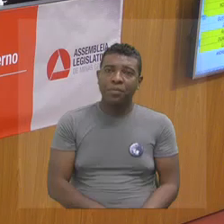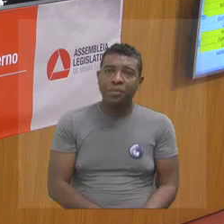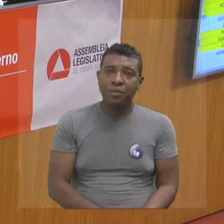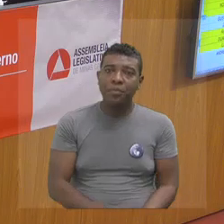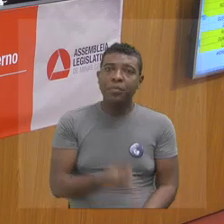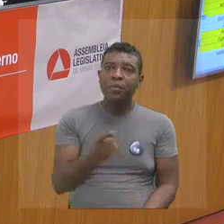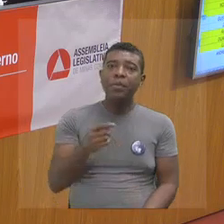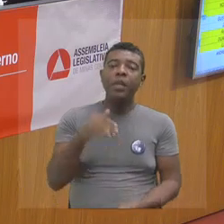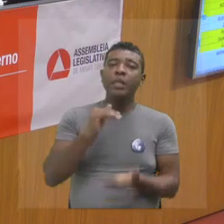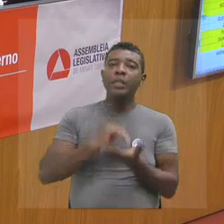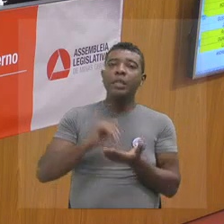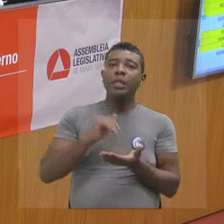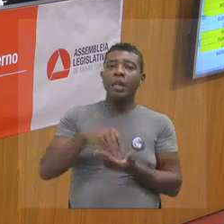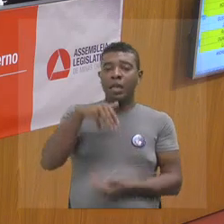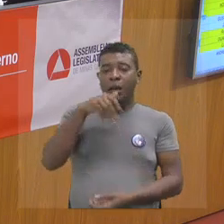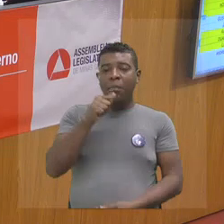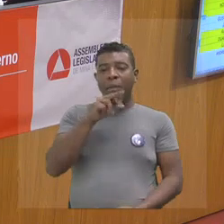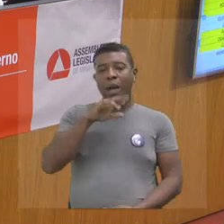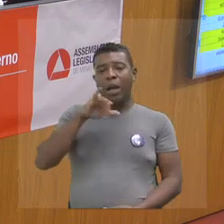Marília obrigada